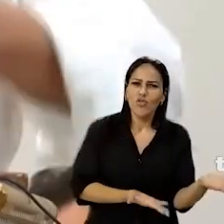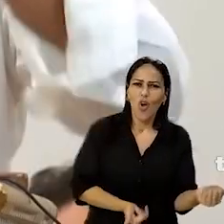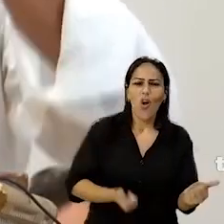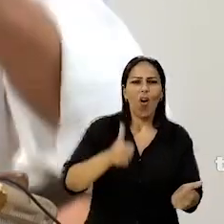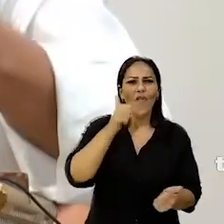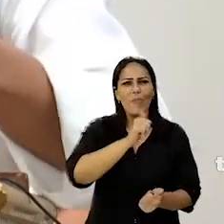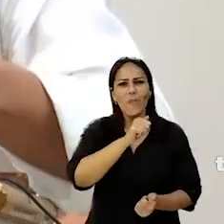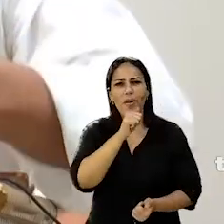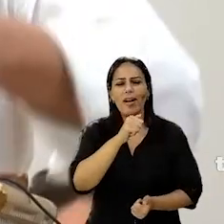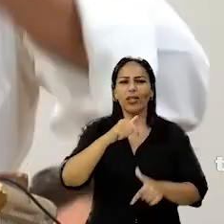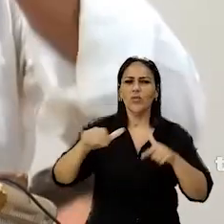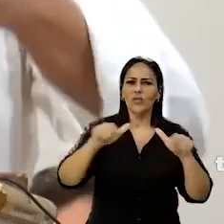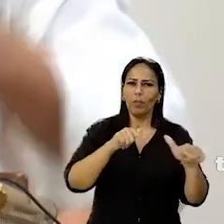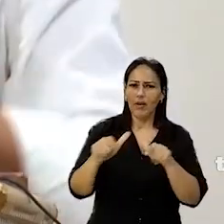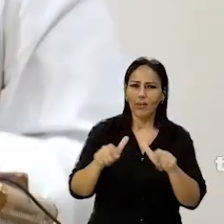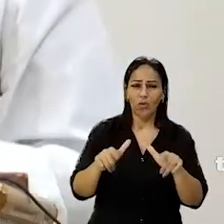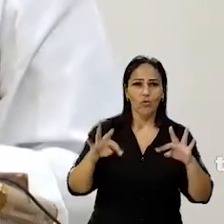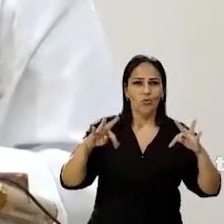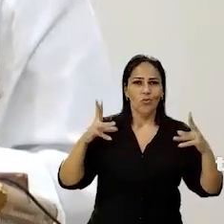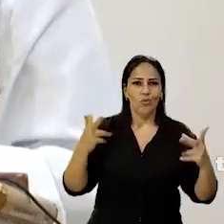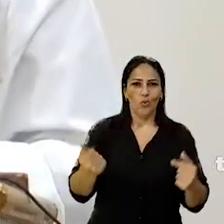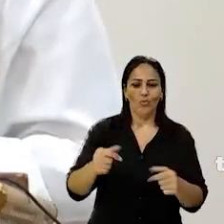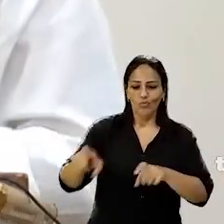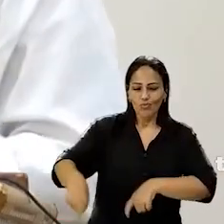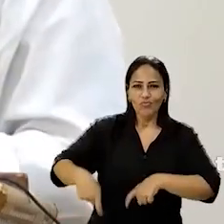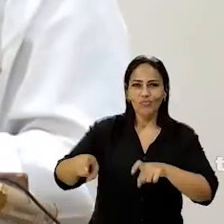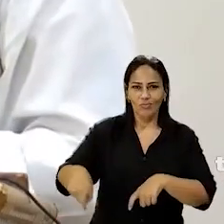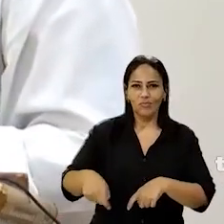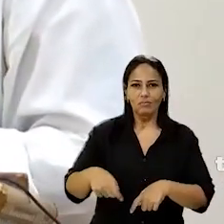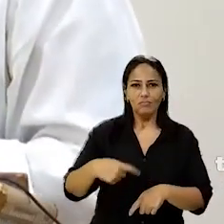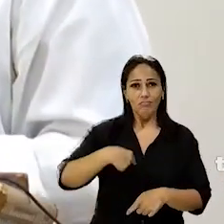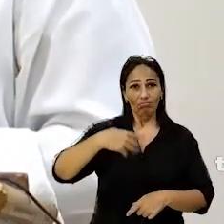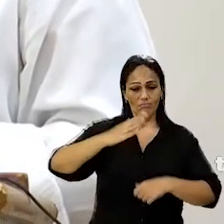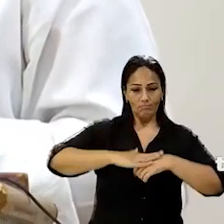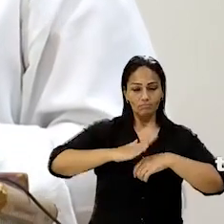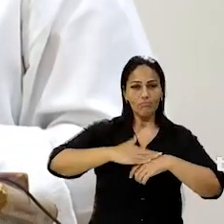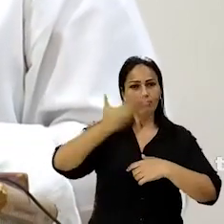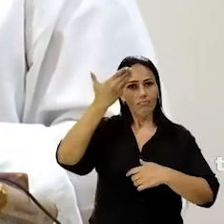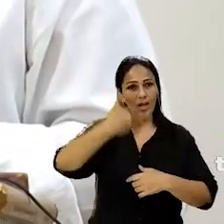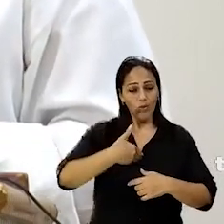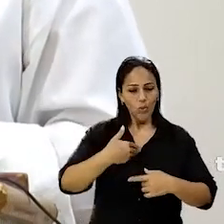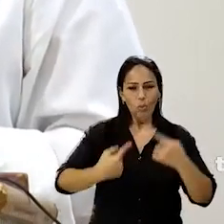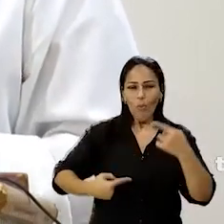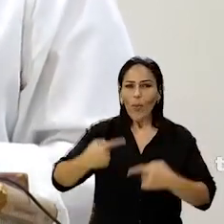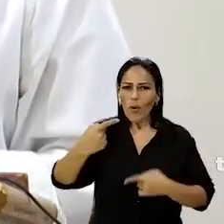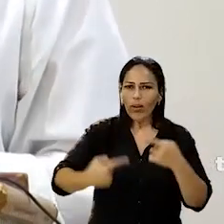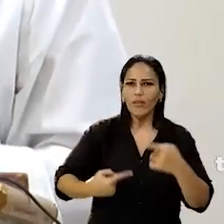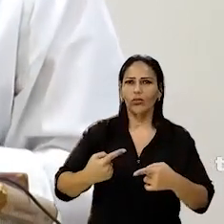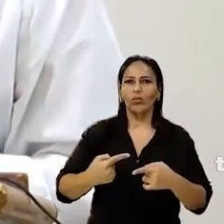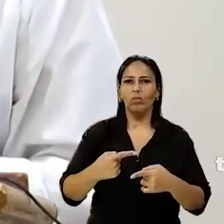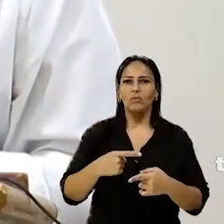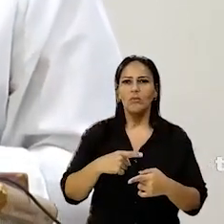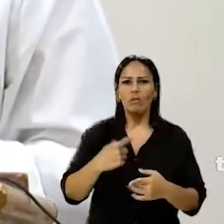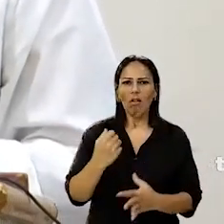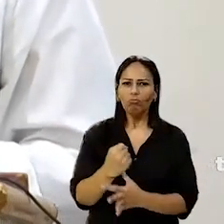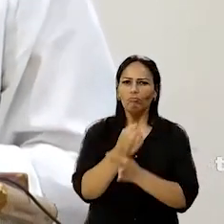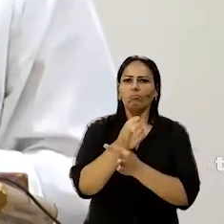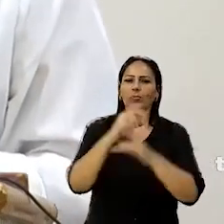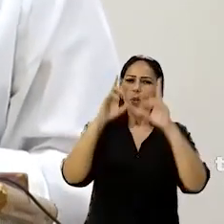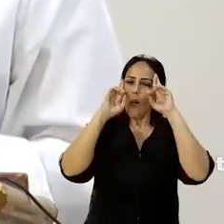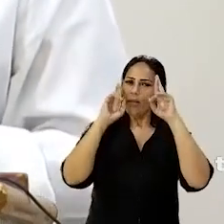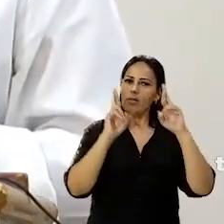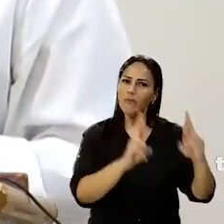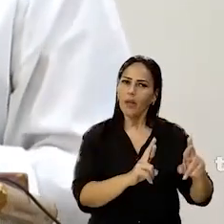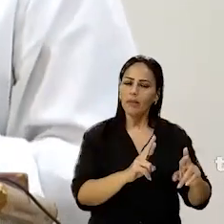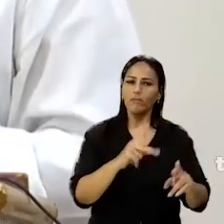das mães, dos trabalhadores e dos agricultores. Eu sou um político que preservo o respeito,